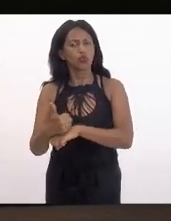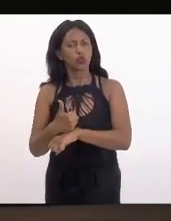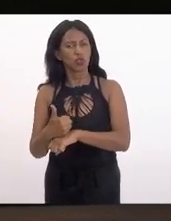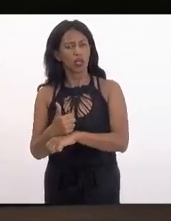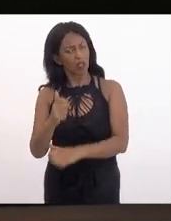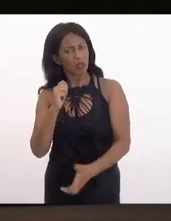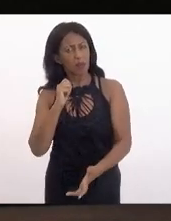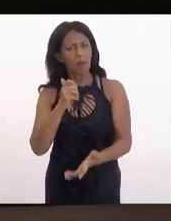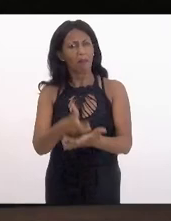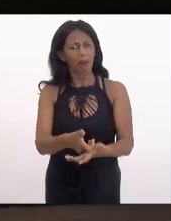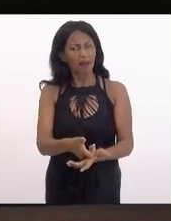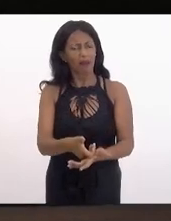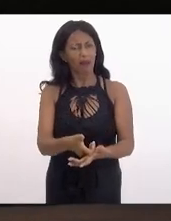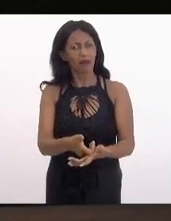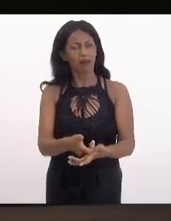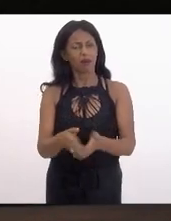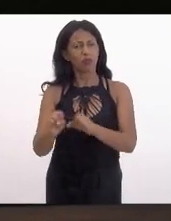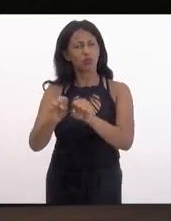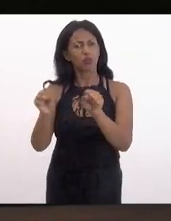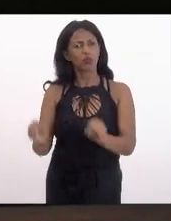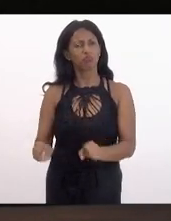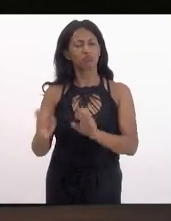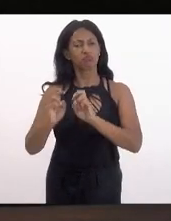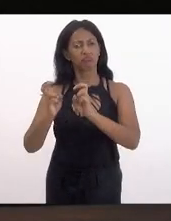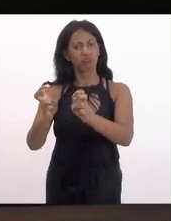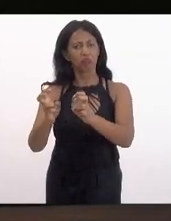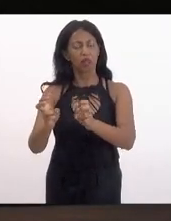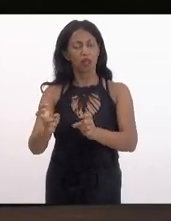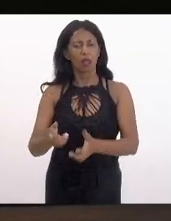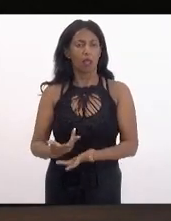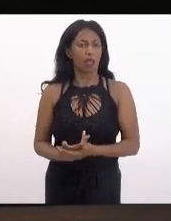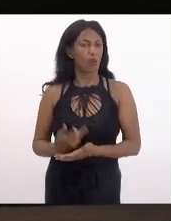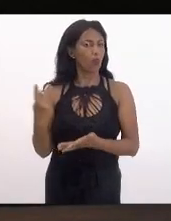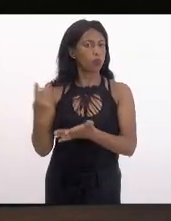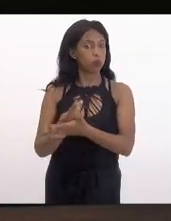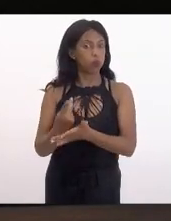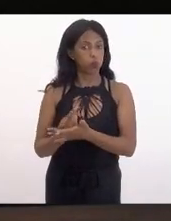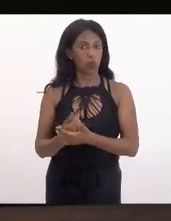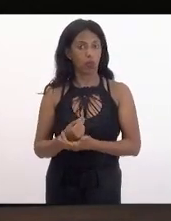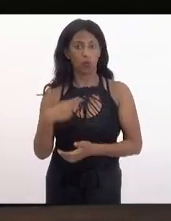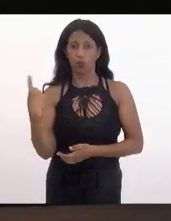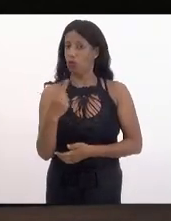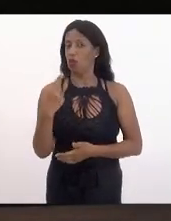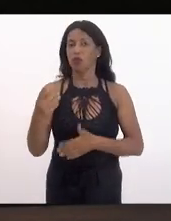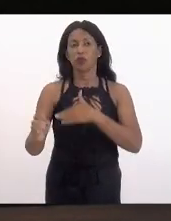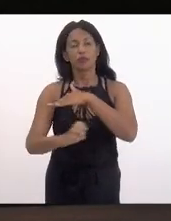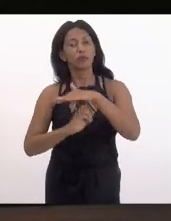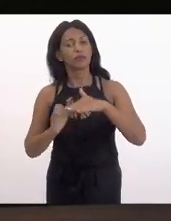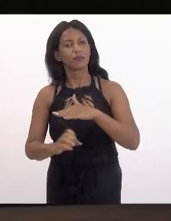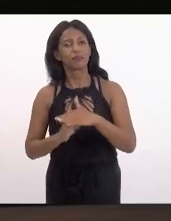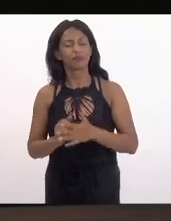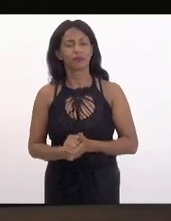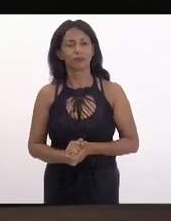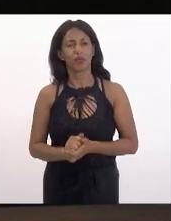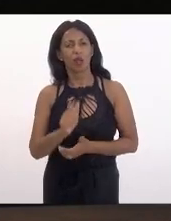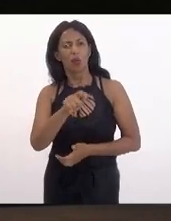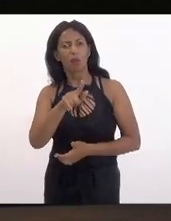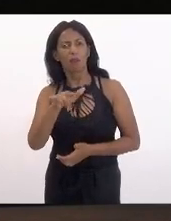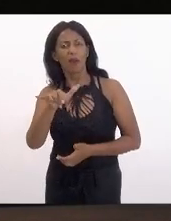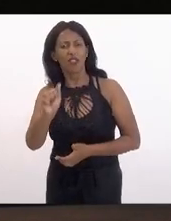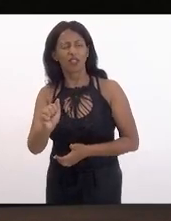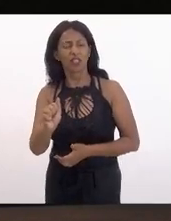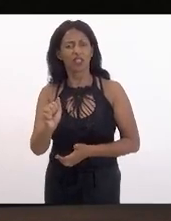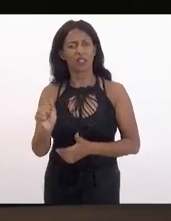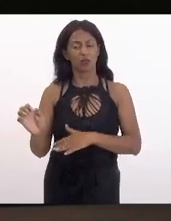e pagamos a tarifa do sistema Ferroviário é um absurdo e nós temos uma empresa uma agência reguladora